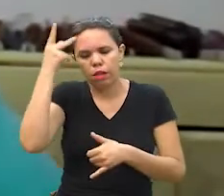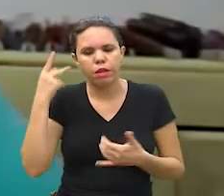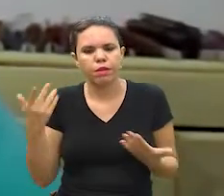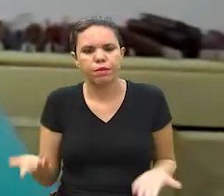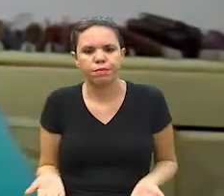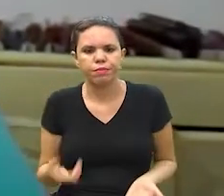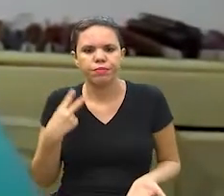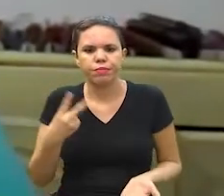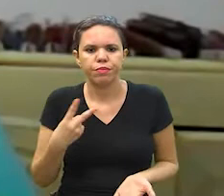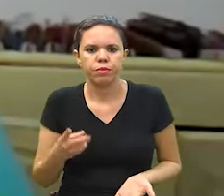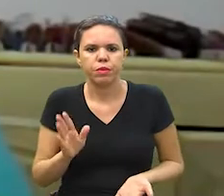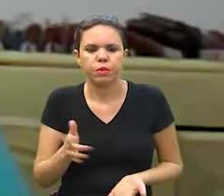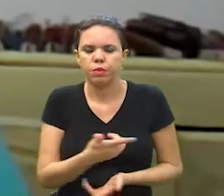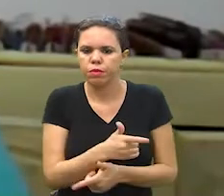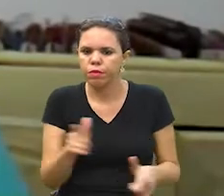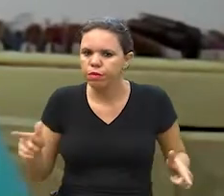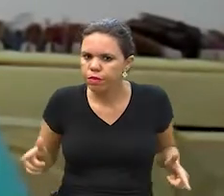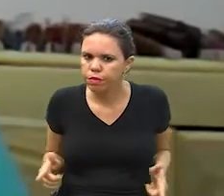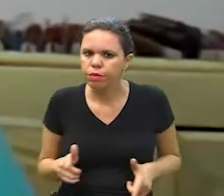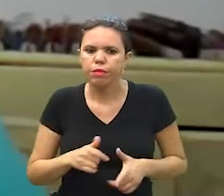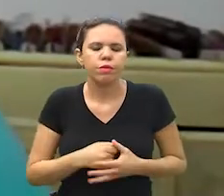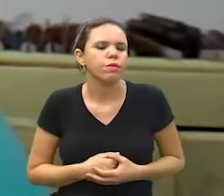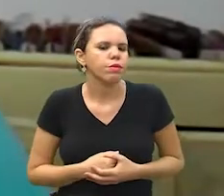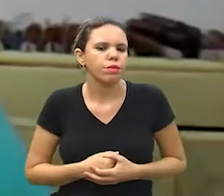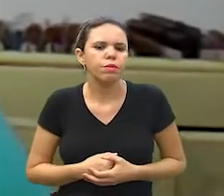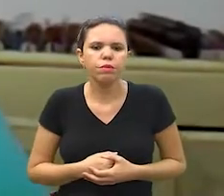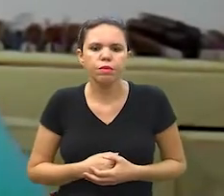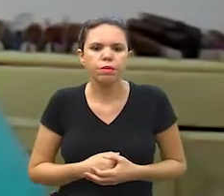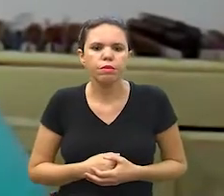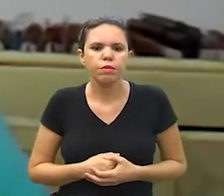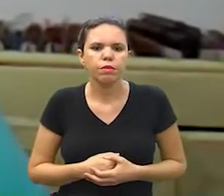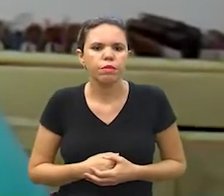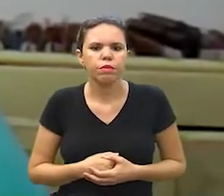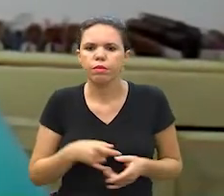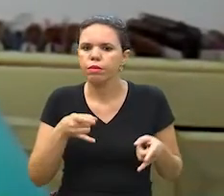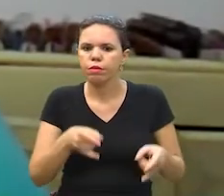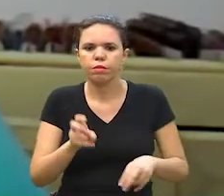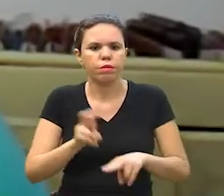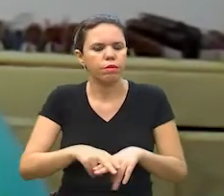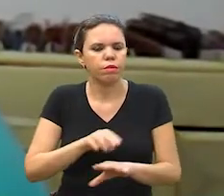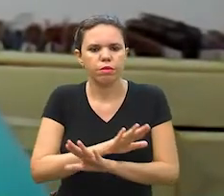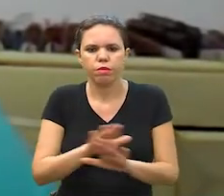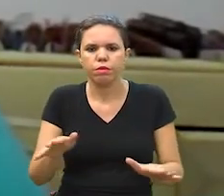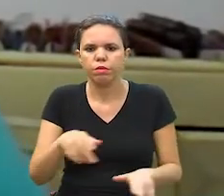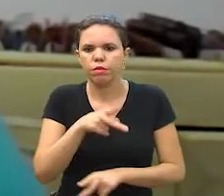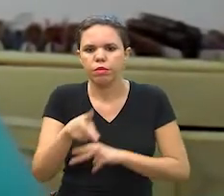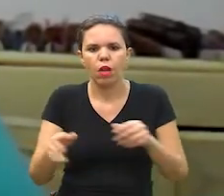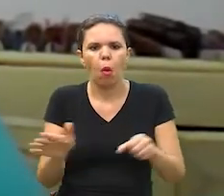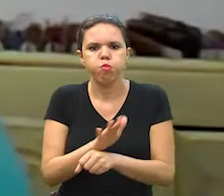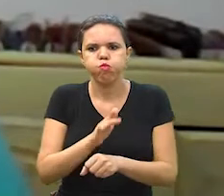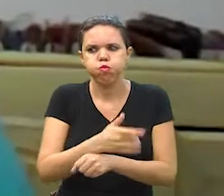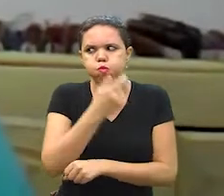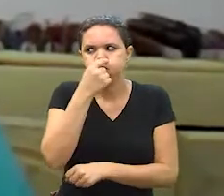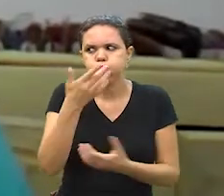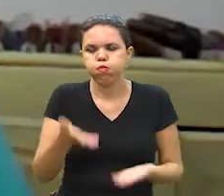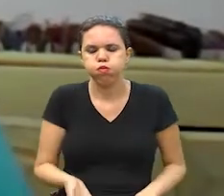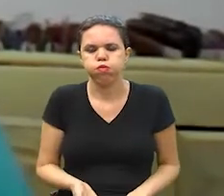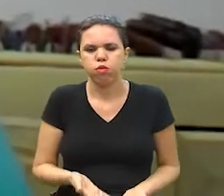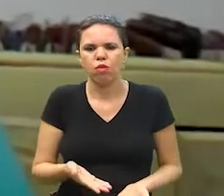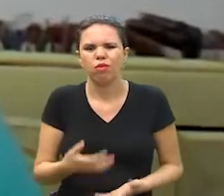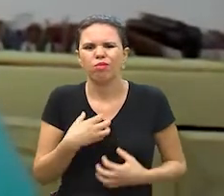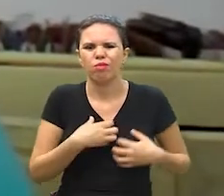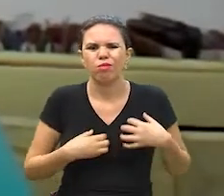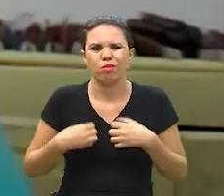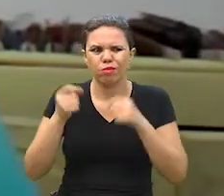disseram, olha, vereador, já não tem mais nem cadeira, porque está tudo lotado. Aquilo me